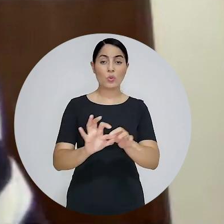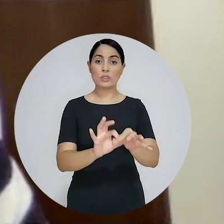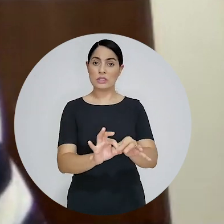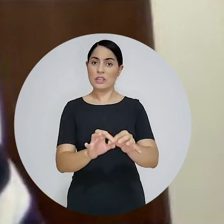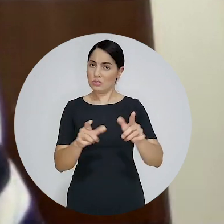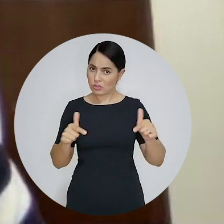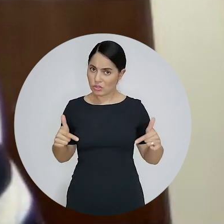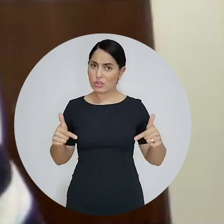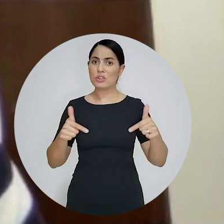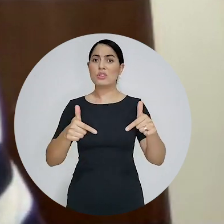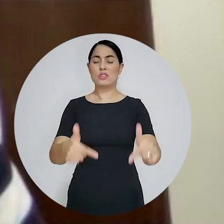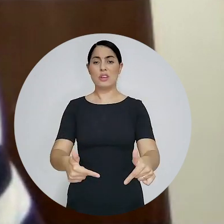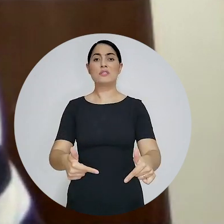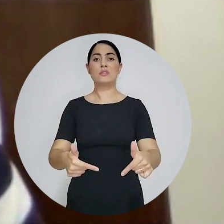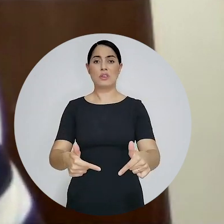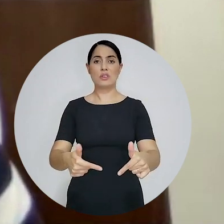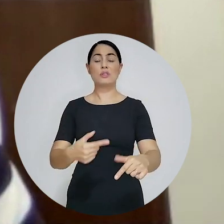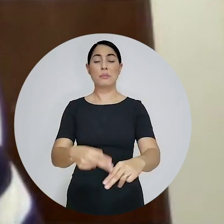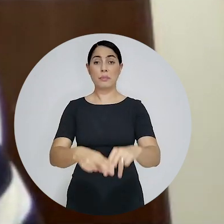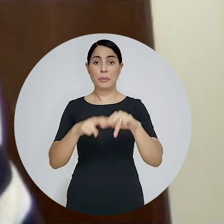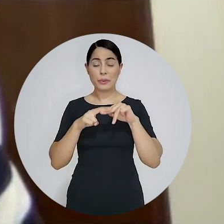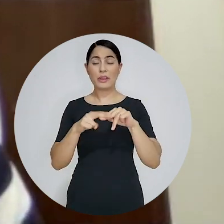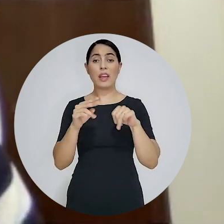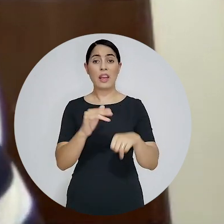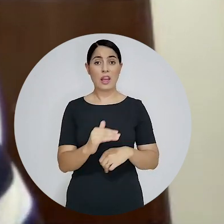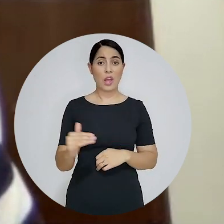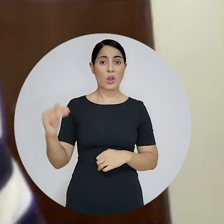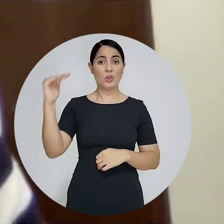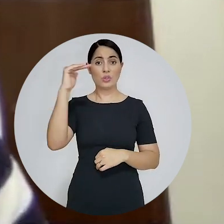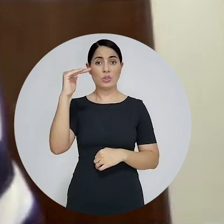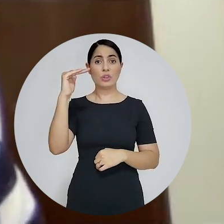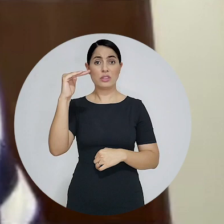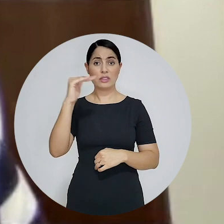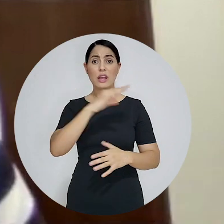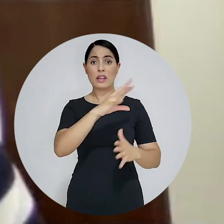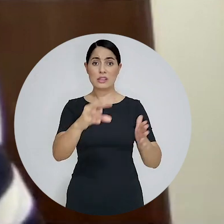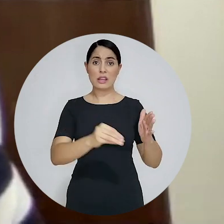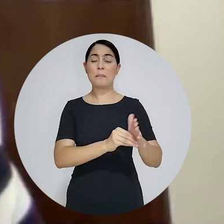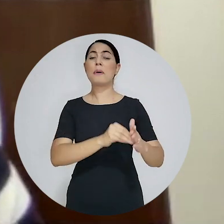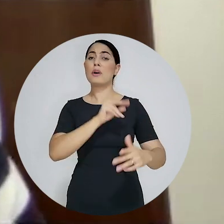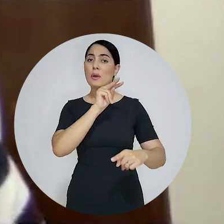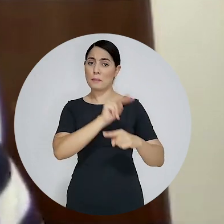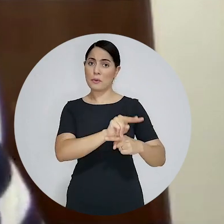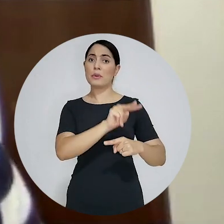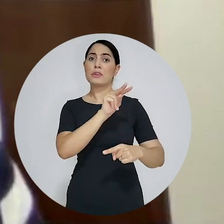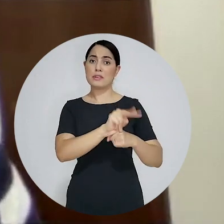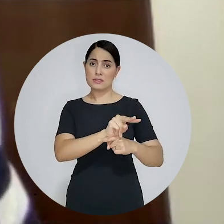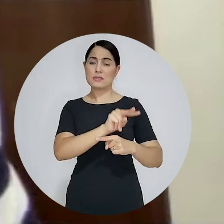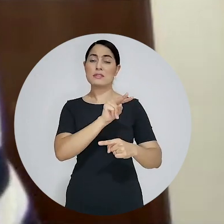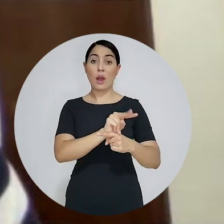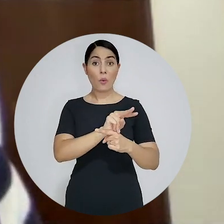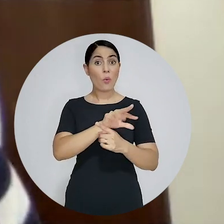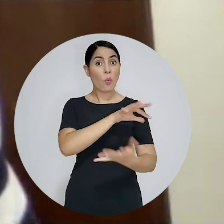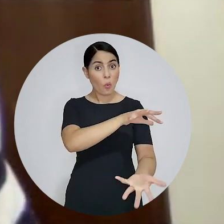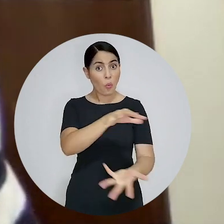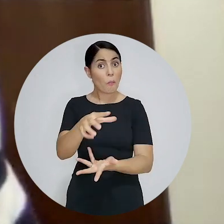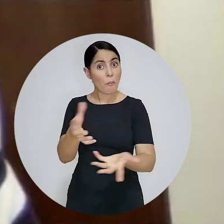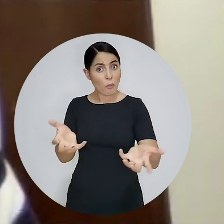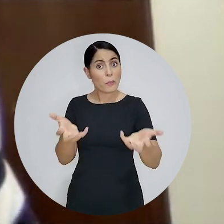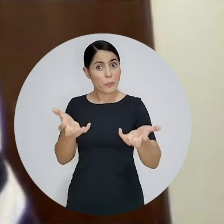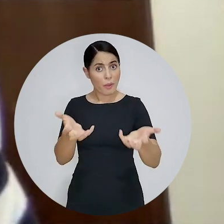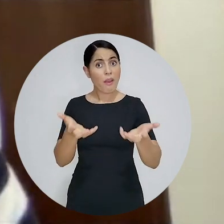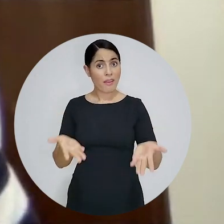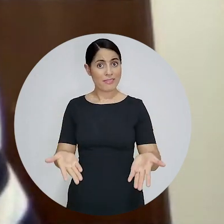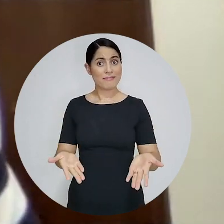ações que desenvolvam, que cobre das autoridades essa proteção ambiental que